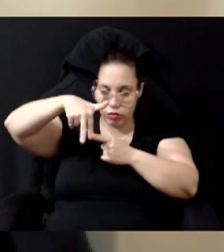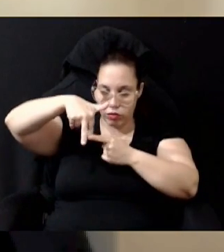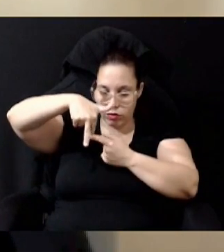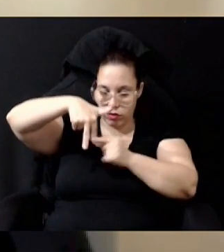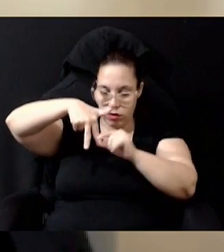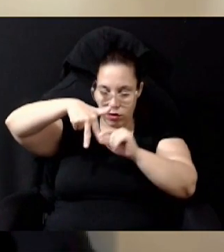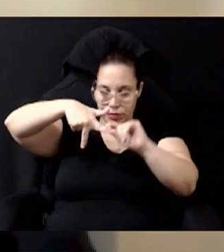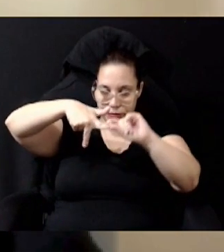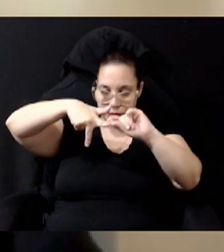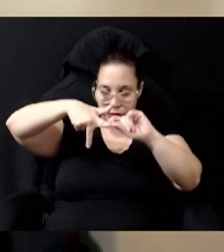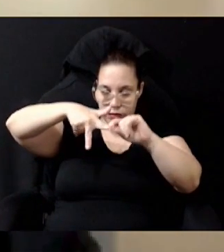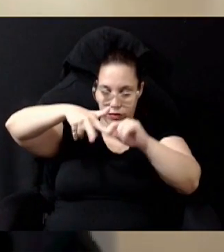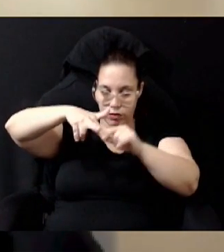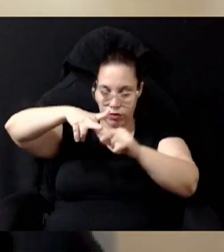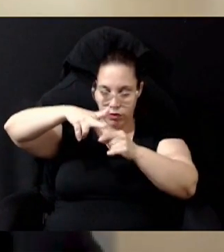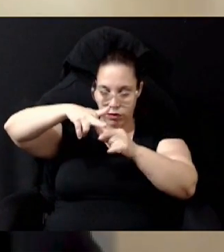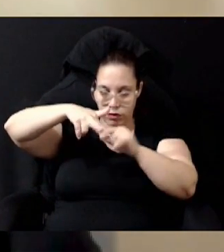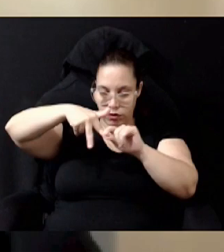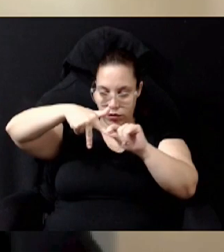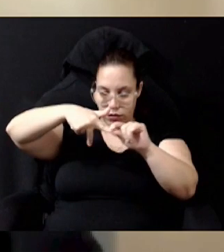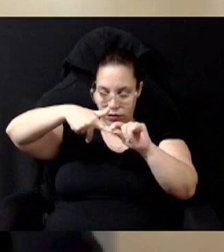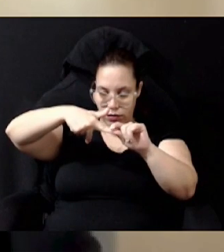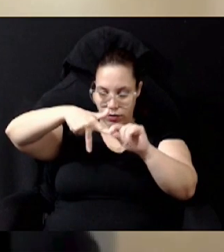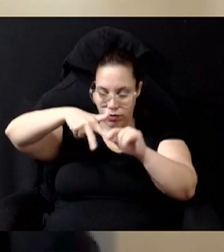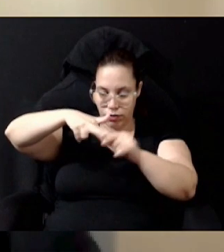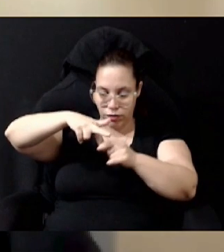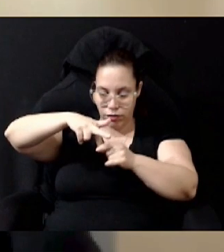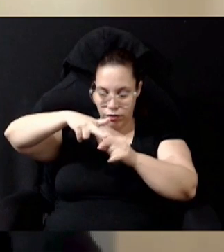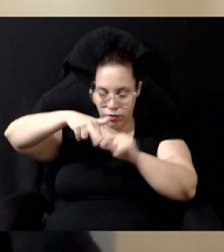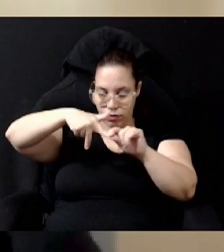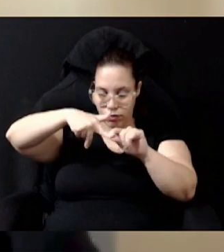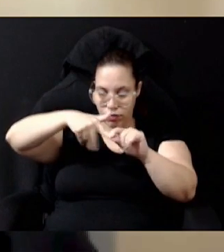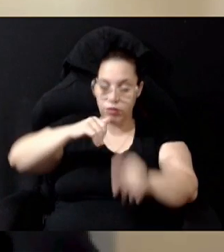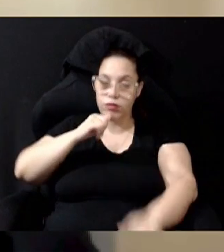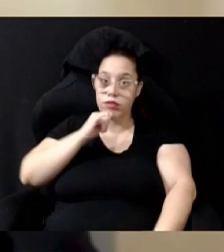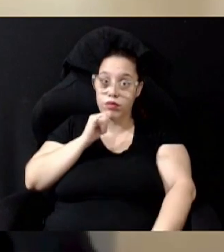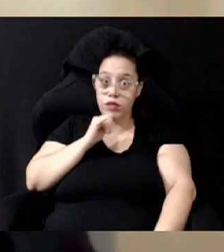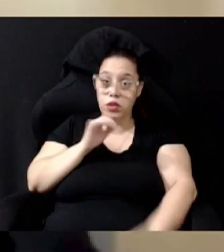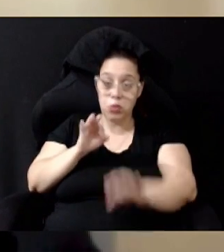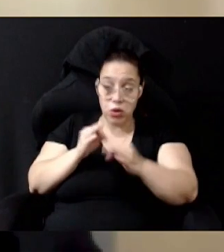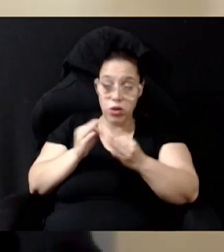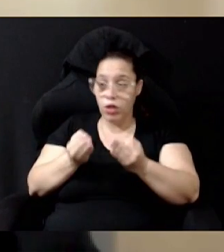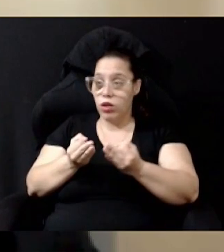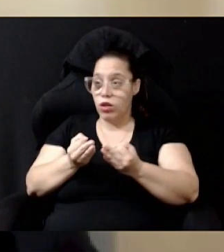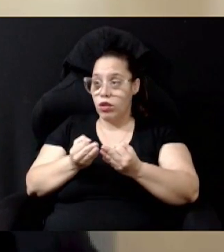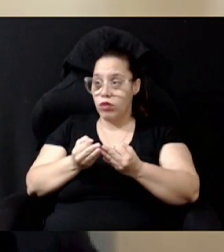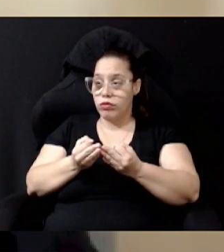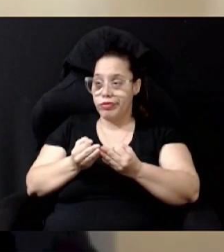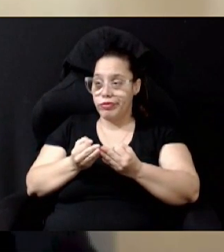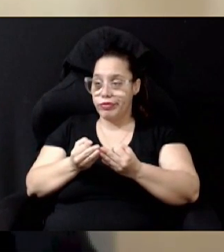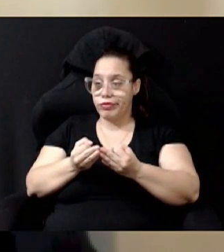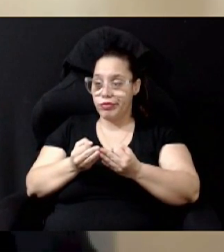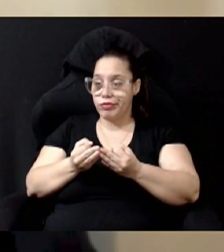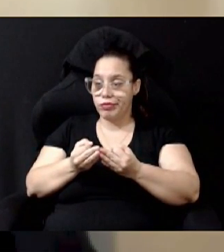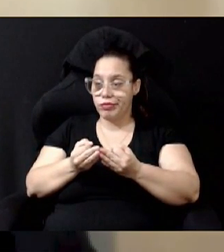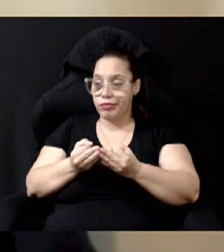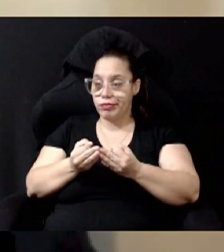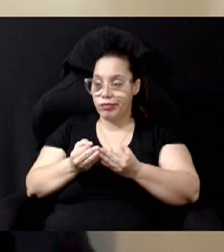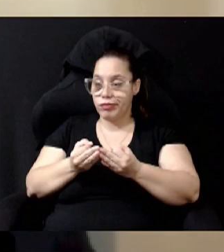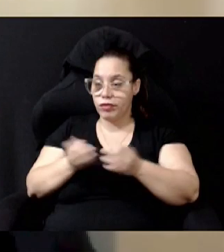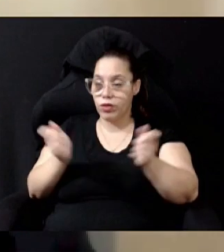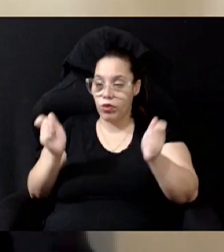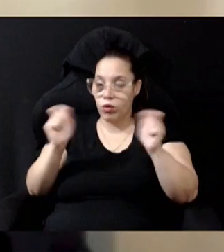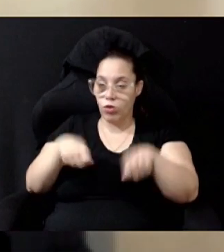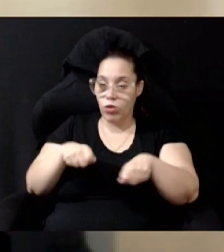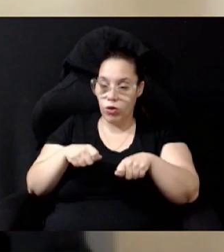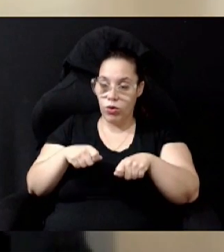dessas pernas, são medidas, por exemplo, bastante simples que atenuam. Você ter a possibilidade de, durante